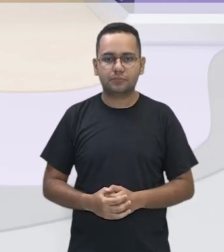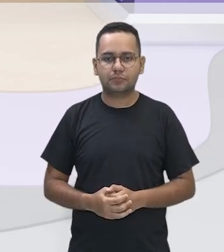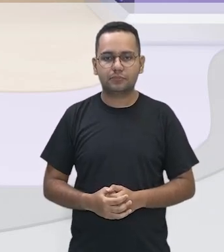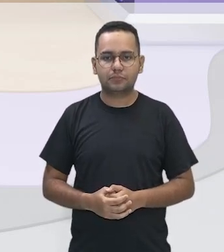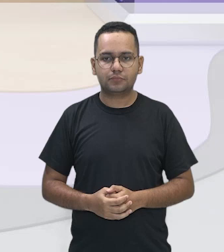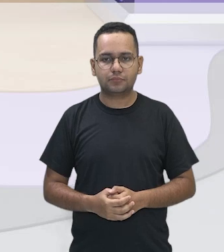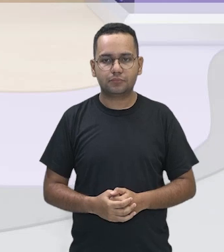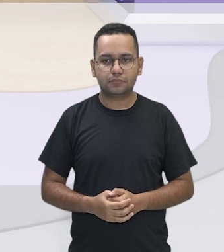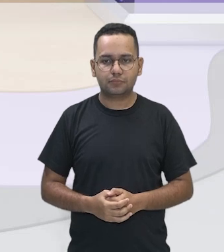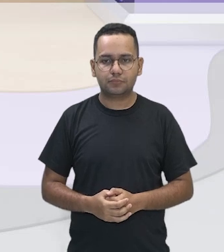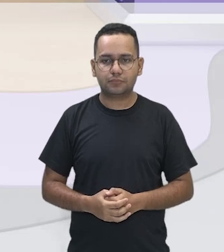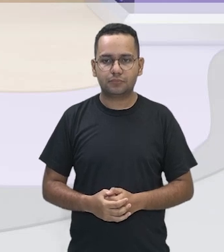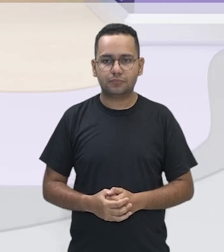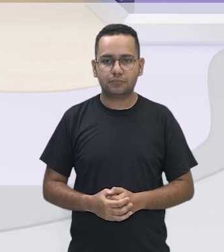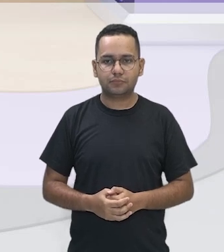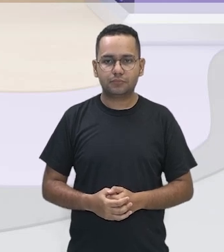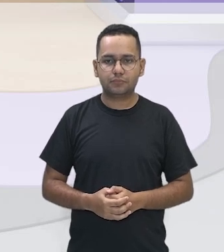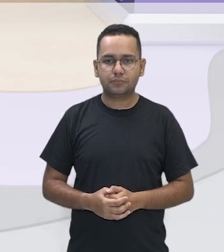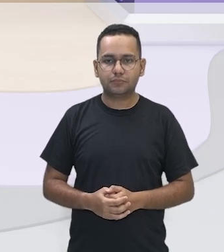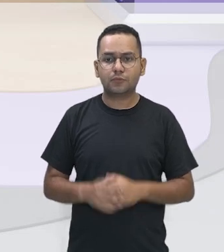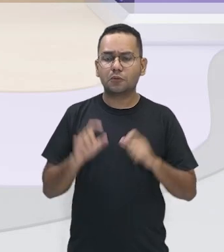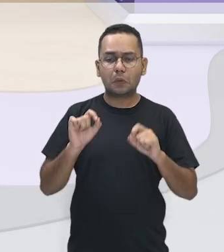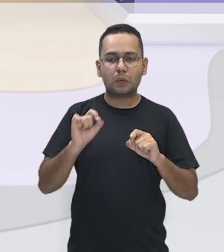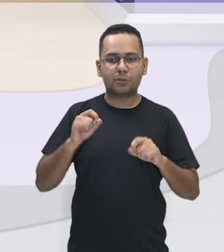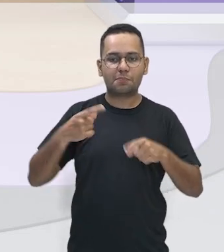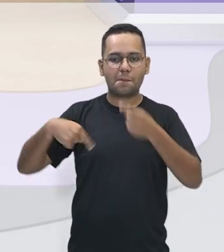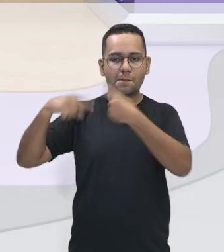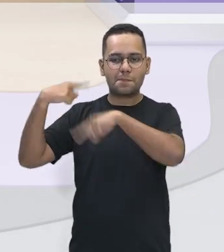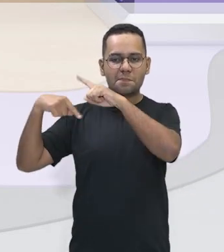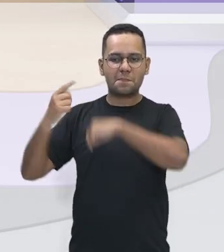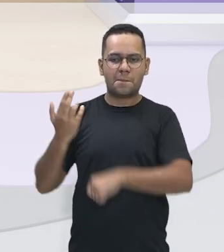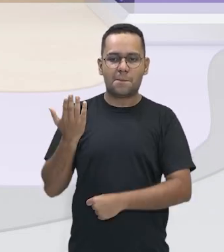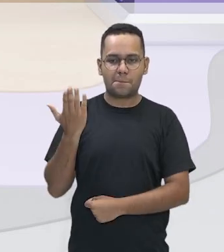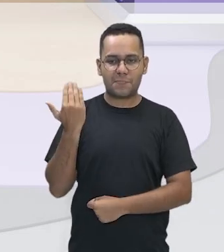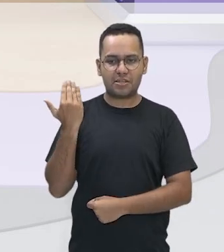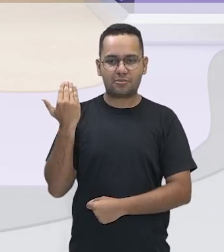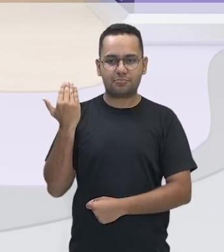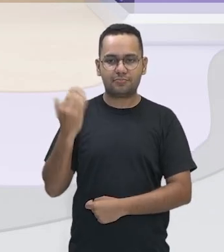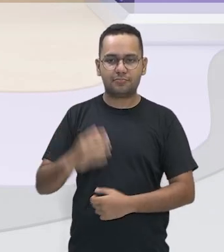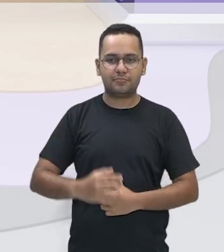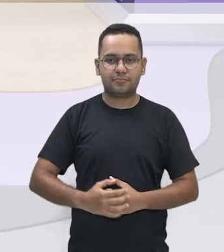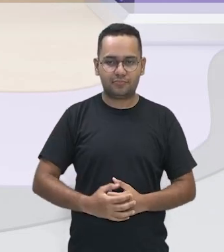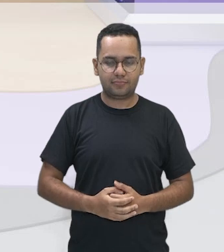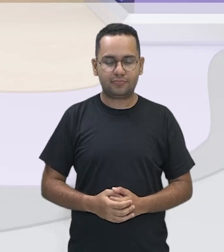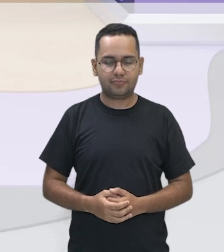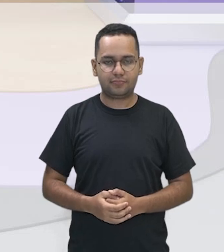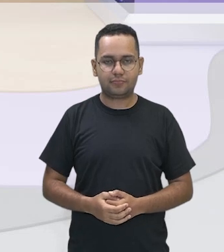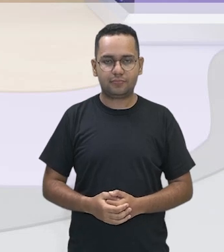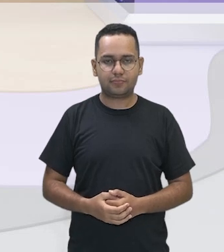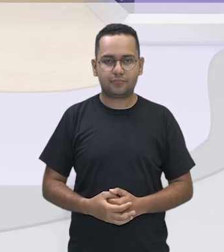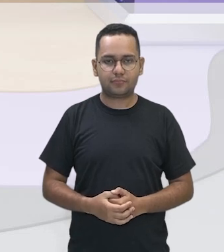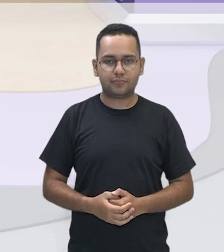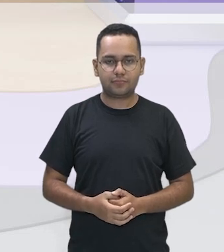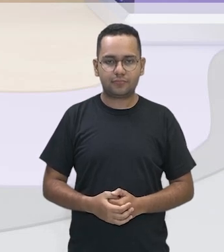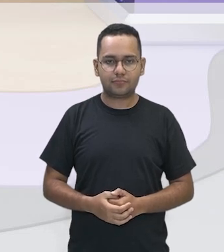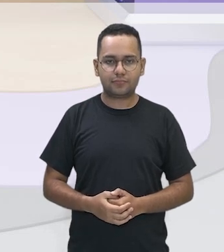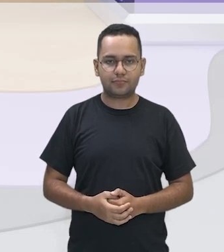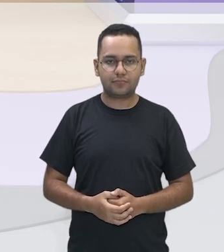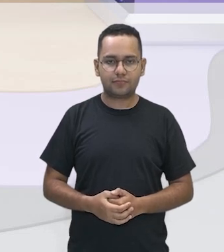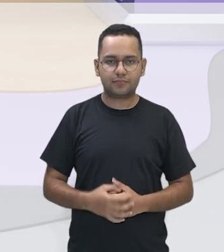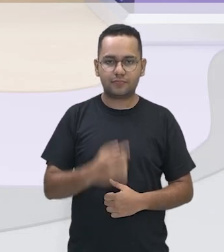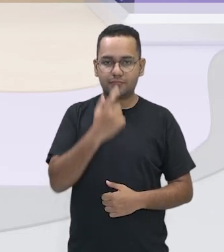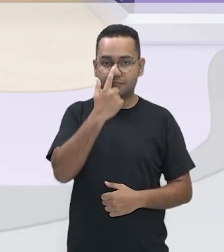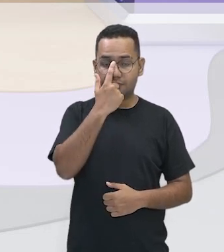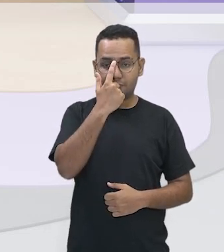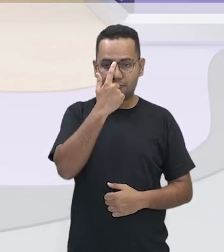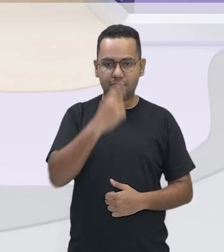salutar com a nossa ancestralidade. Tanto é que eu quero te convidar nesse momento a um convite assim para a nossa